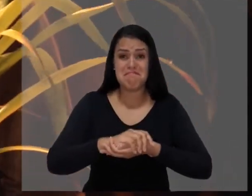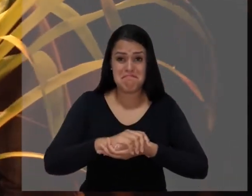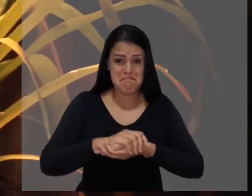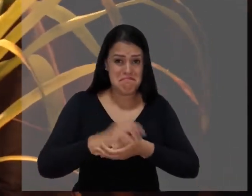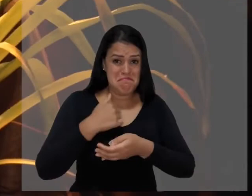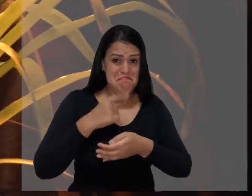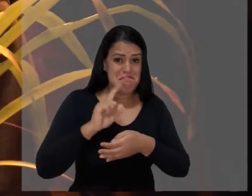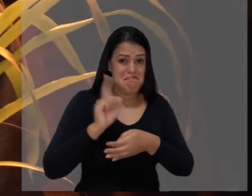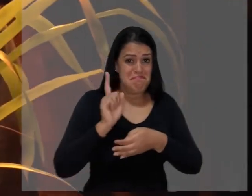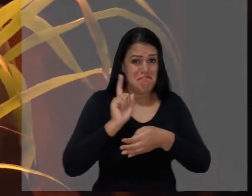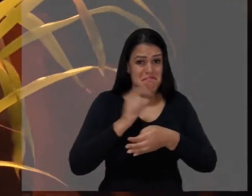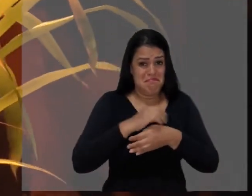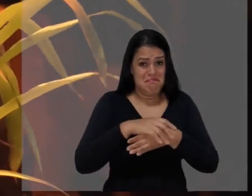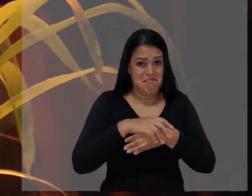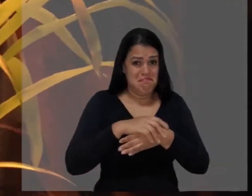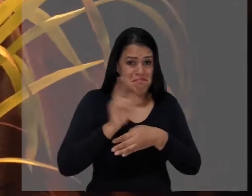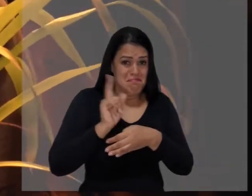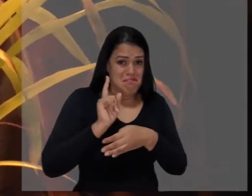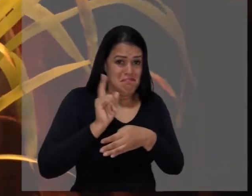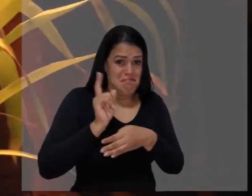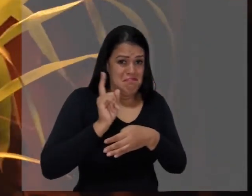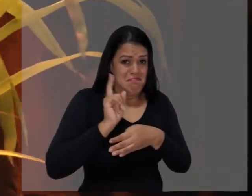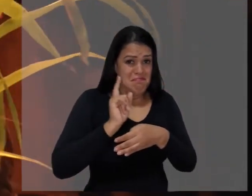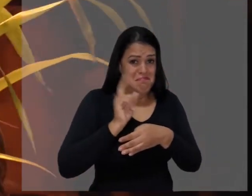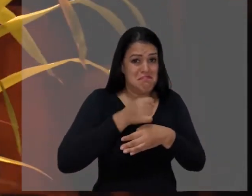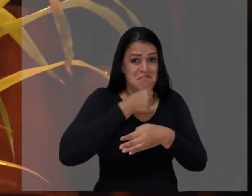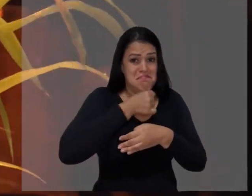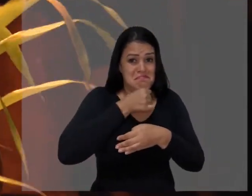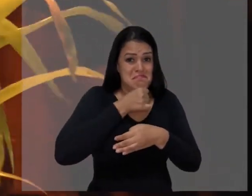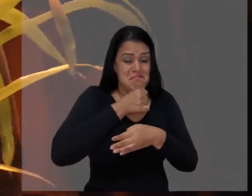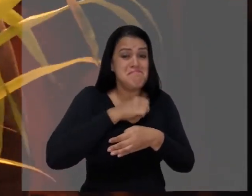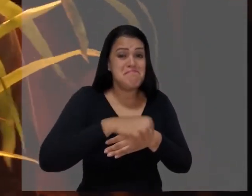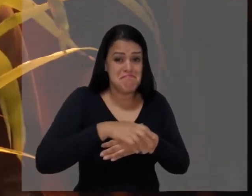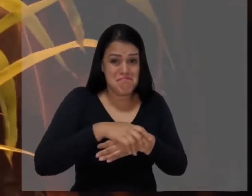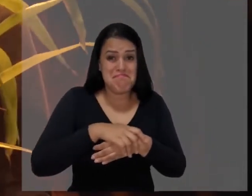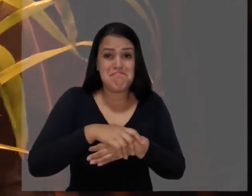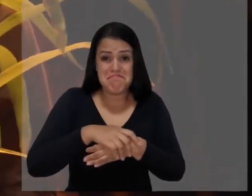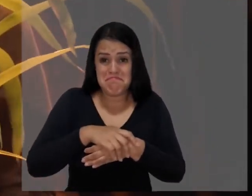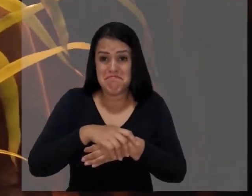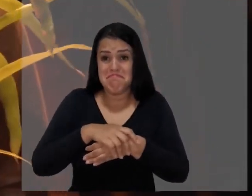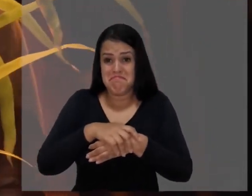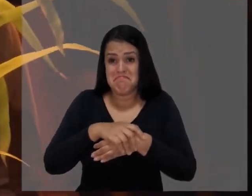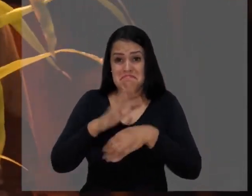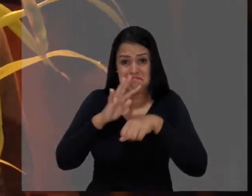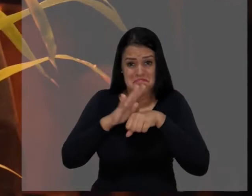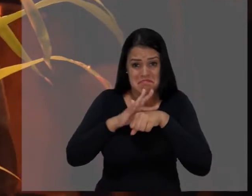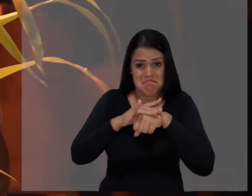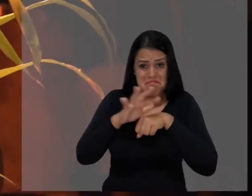não saio na rua. Não saio porque eu já tô velha. Aí eu posso ficar doente.